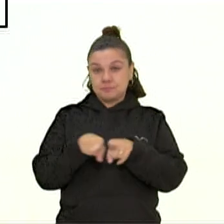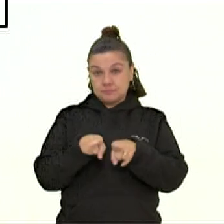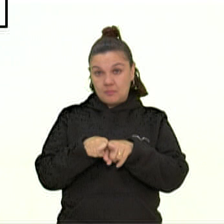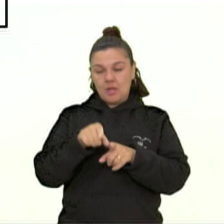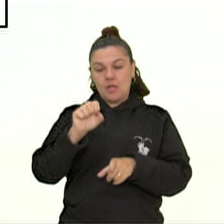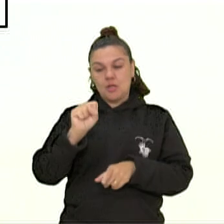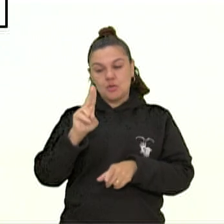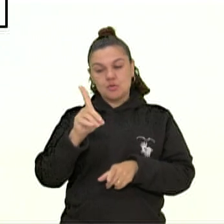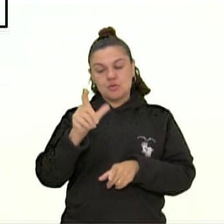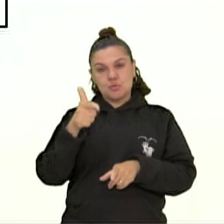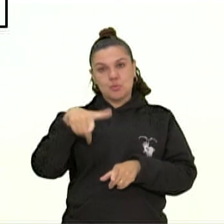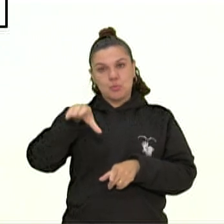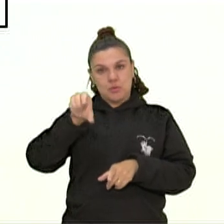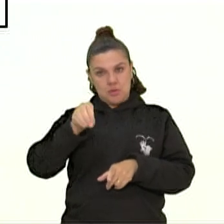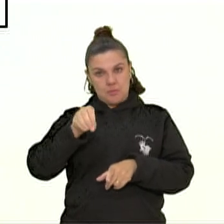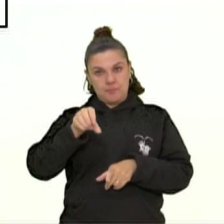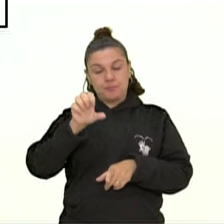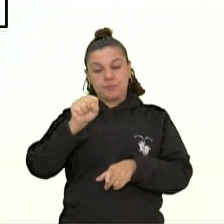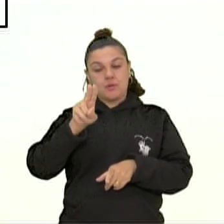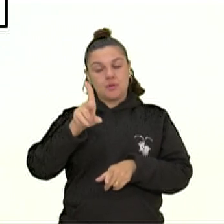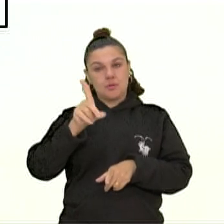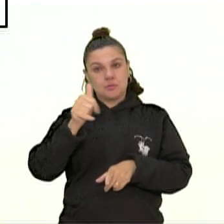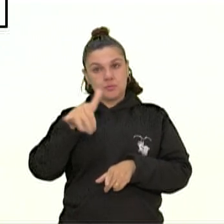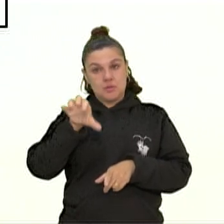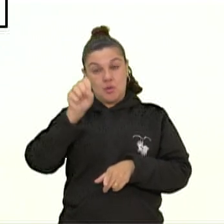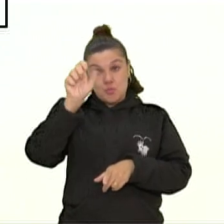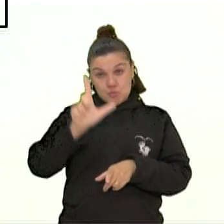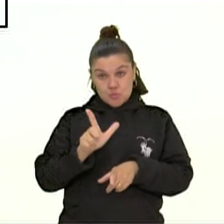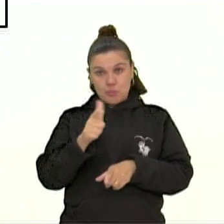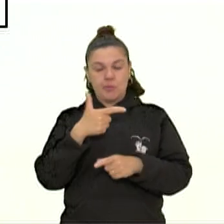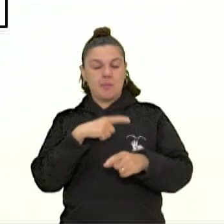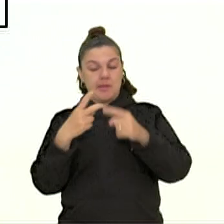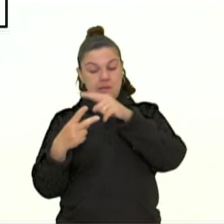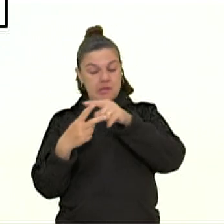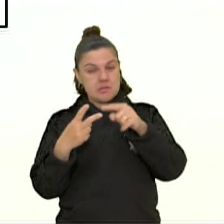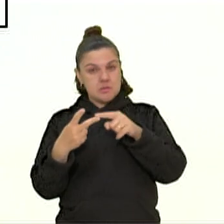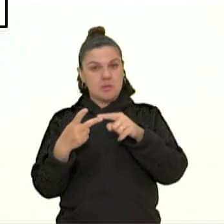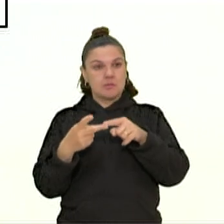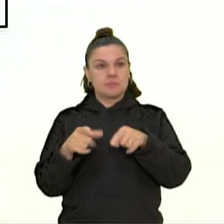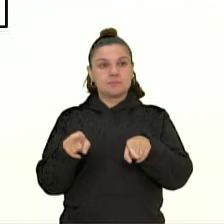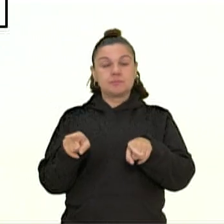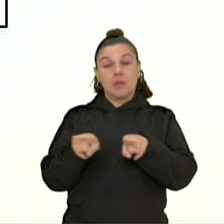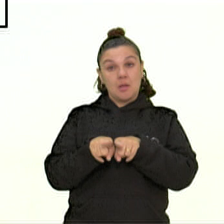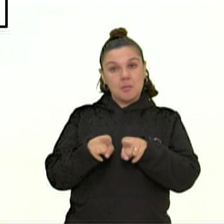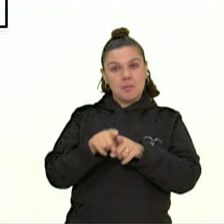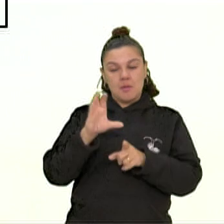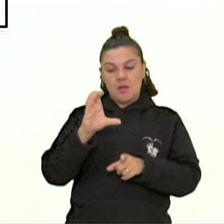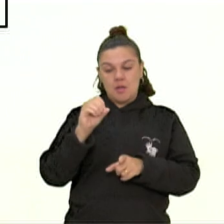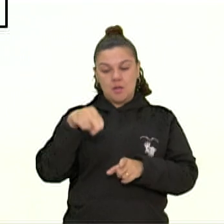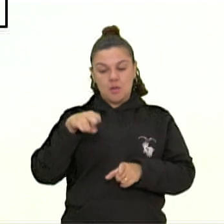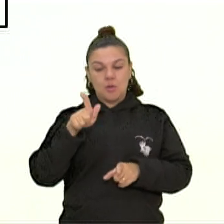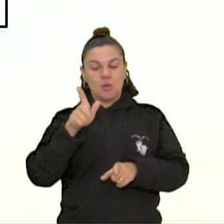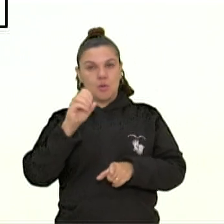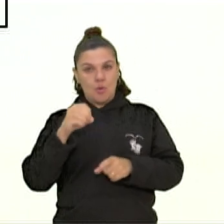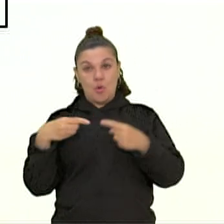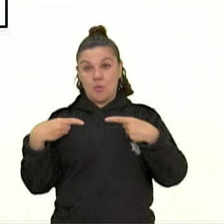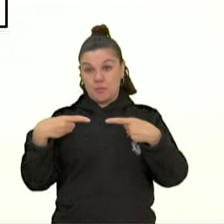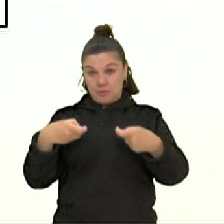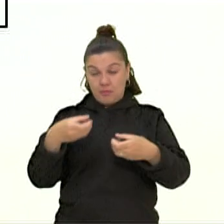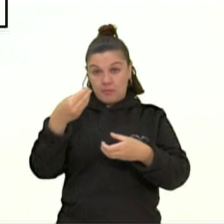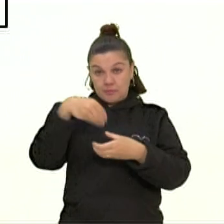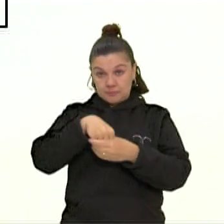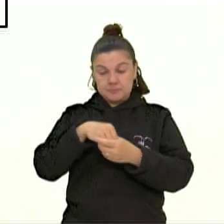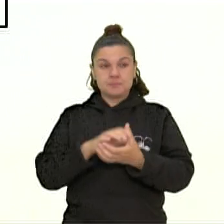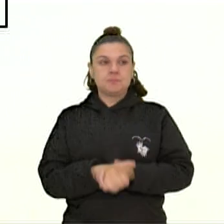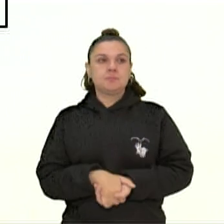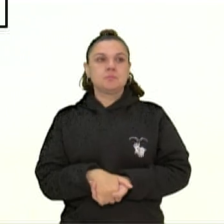Sudão do Sul, né, que houve essa separação do Sudão. A República Democrática do Congo também enfrentando conflitos internos.